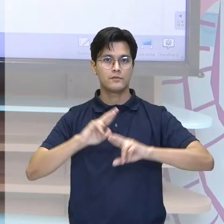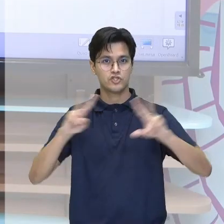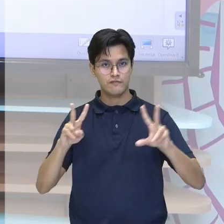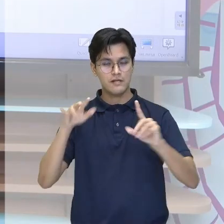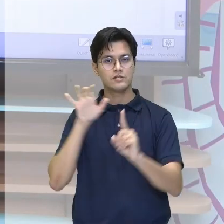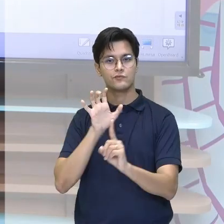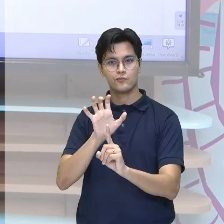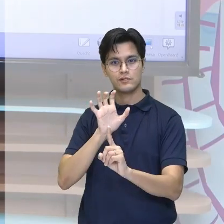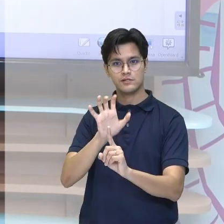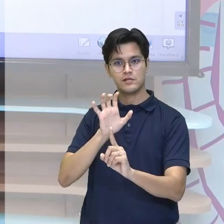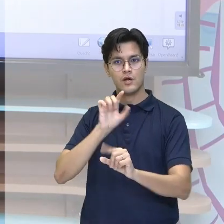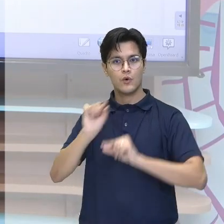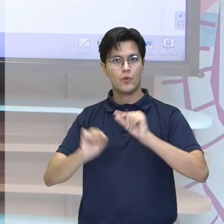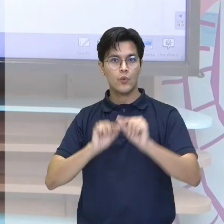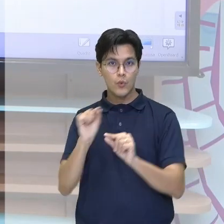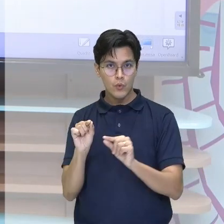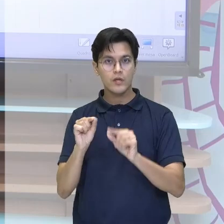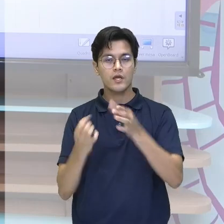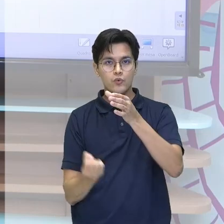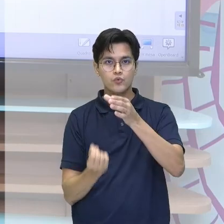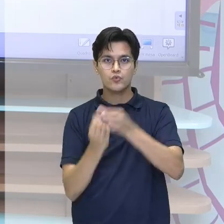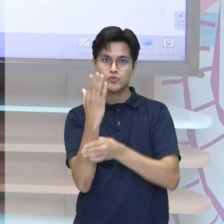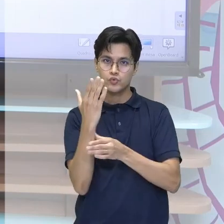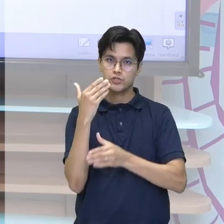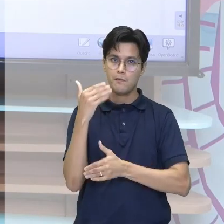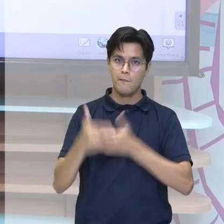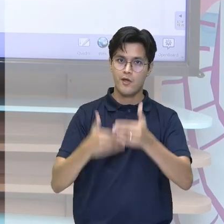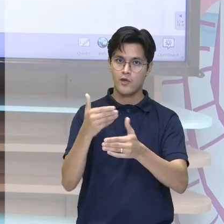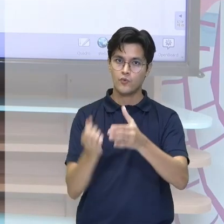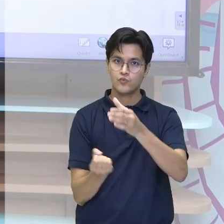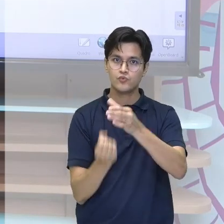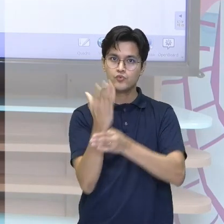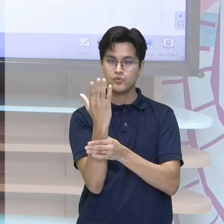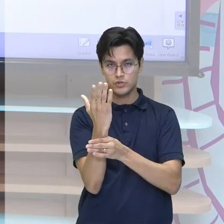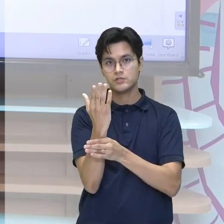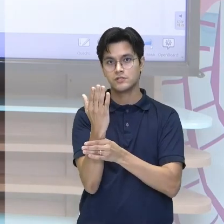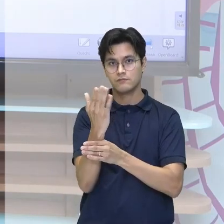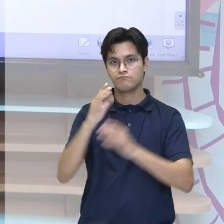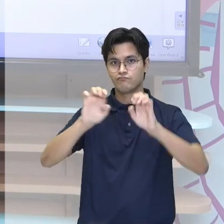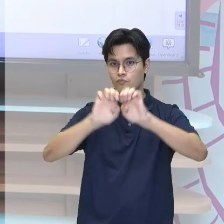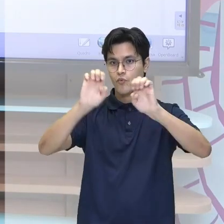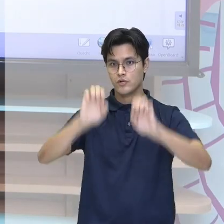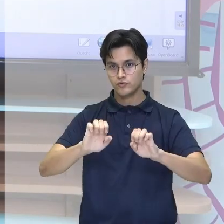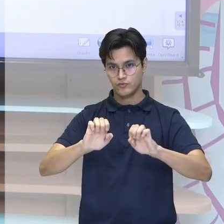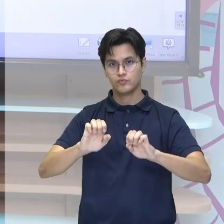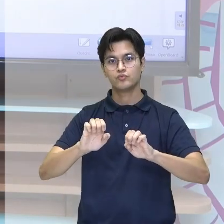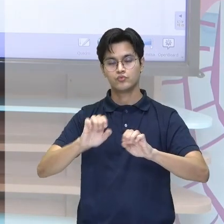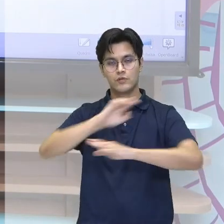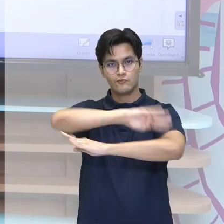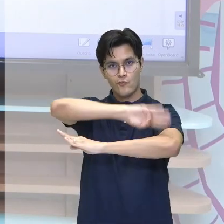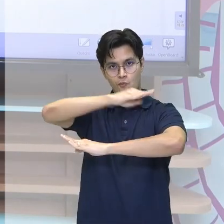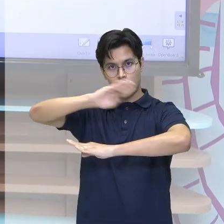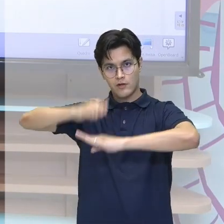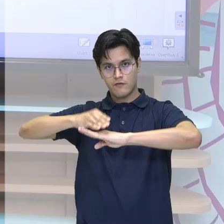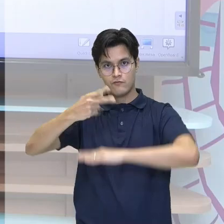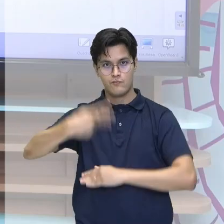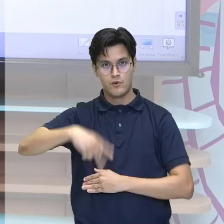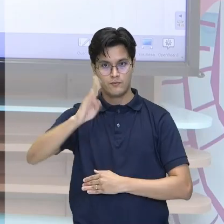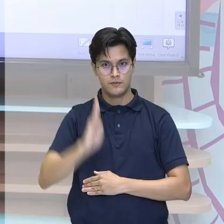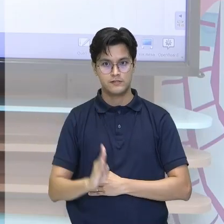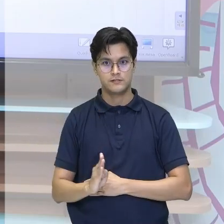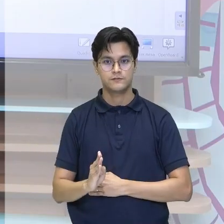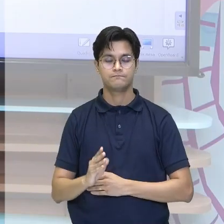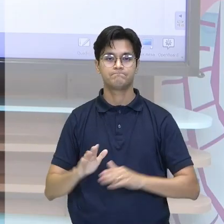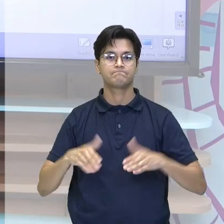influenciar na formação de cada uma dessas estruturas de relevo no Brasil, tá bom? E aí